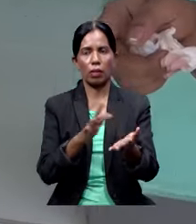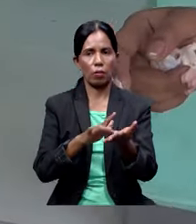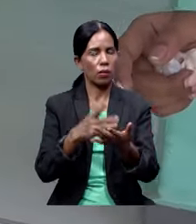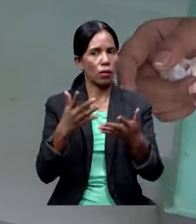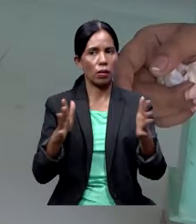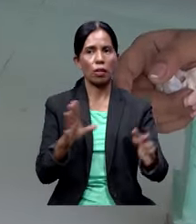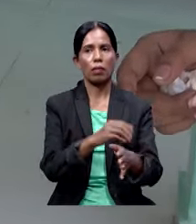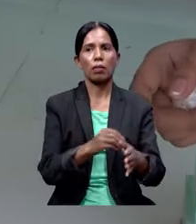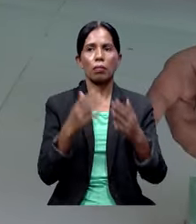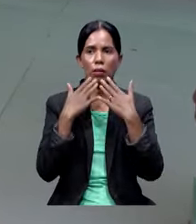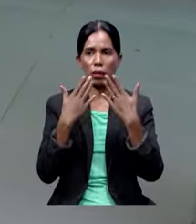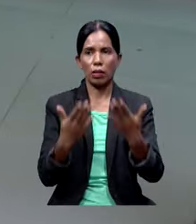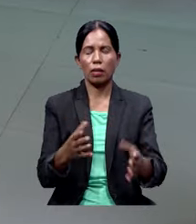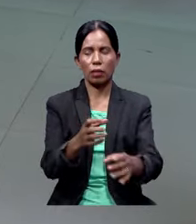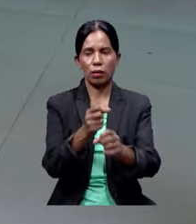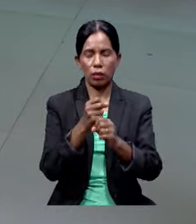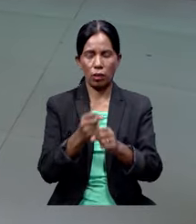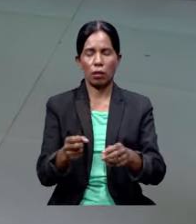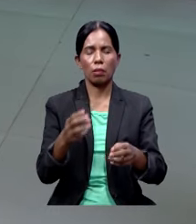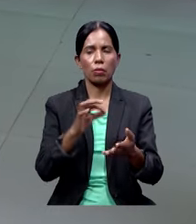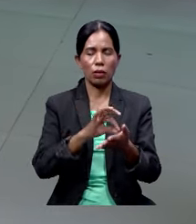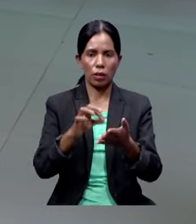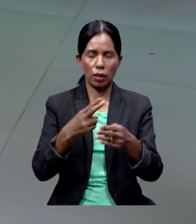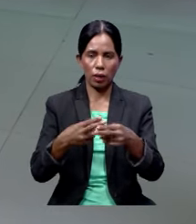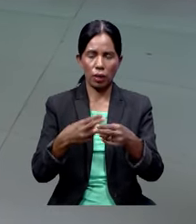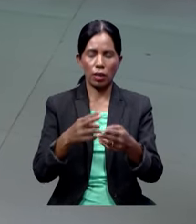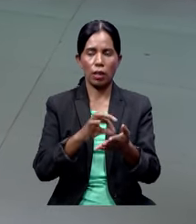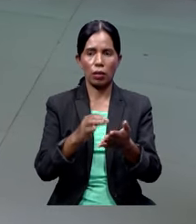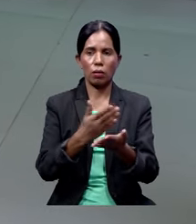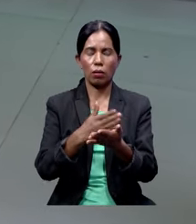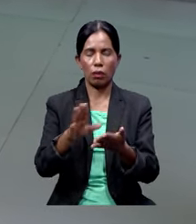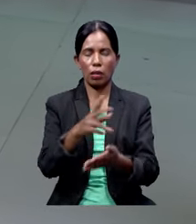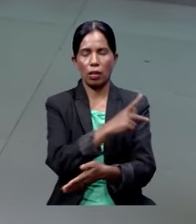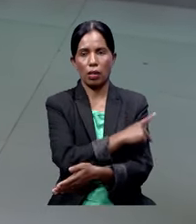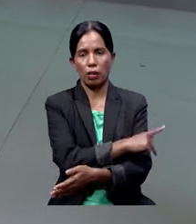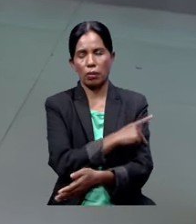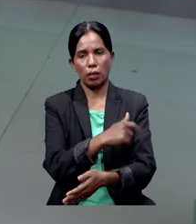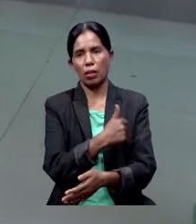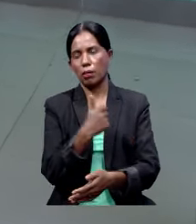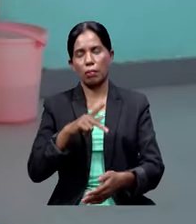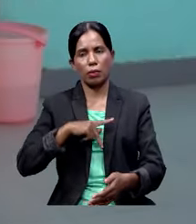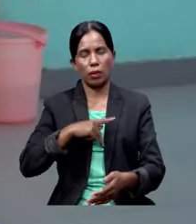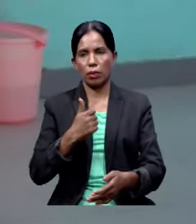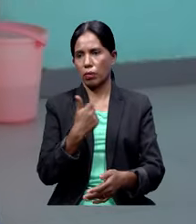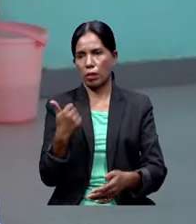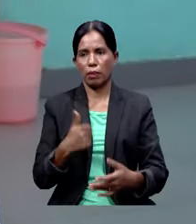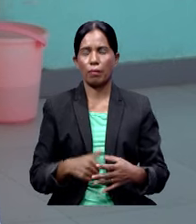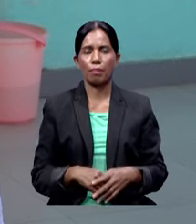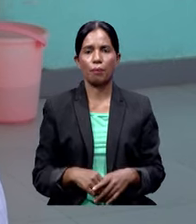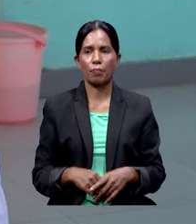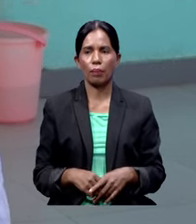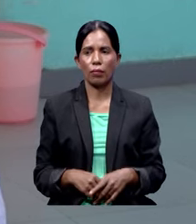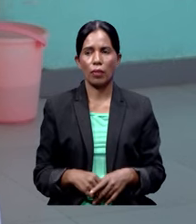claíha, não obrigado sim o receita, pode só se fale e a farmácia privada sira. Sim, o insa,